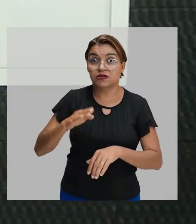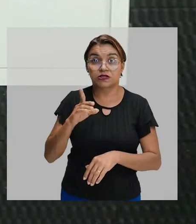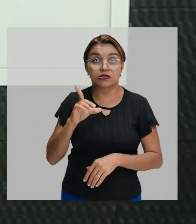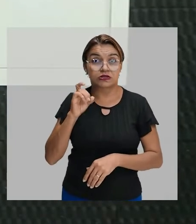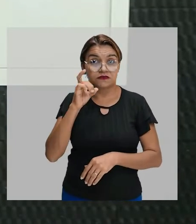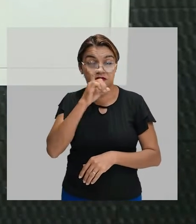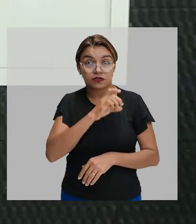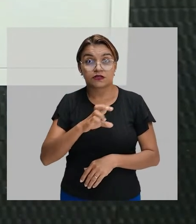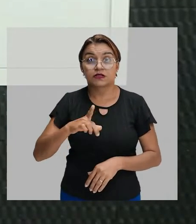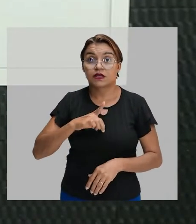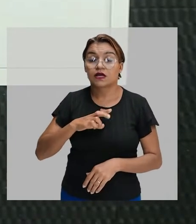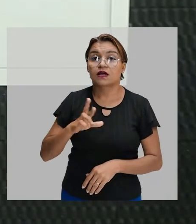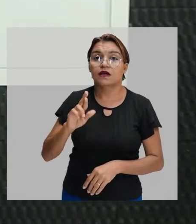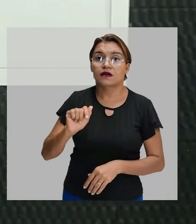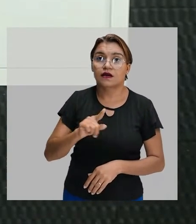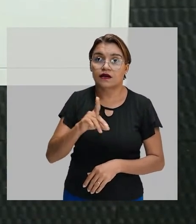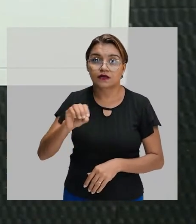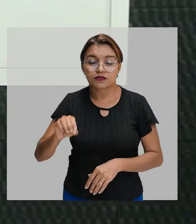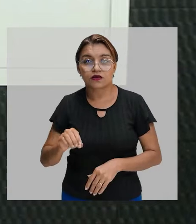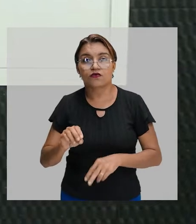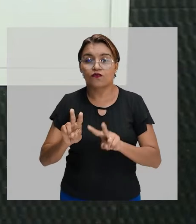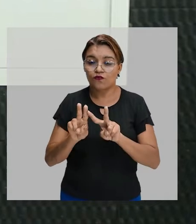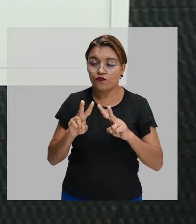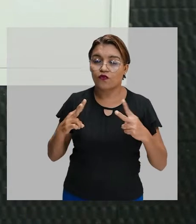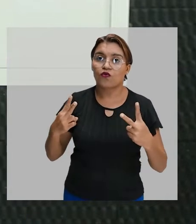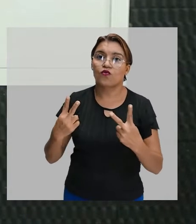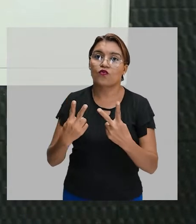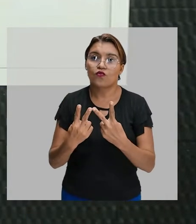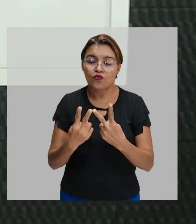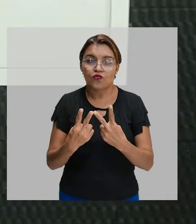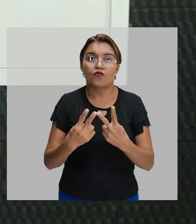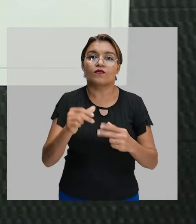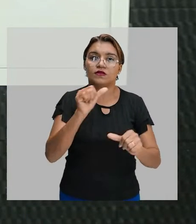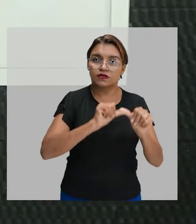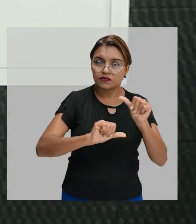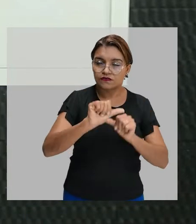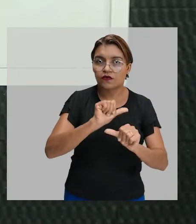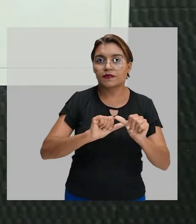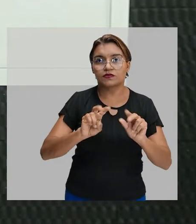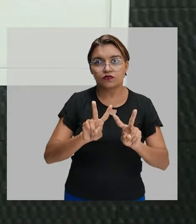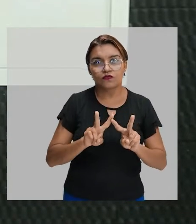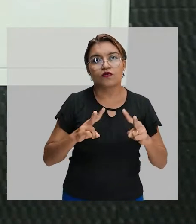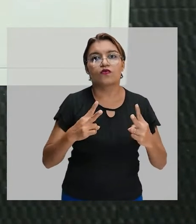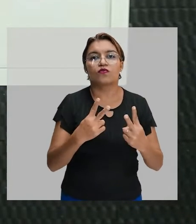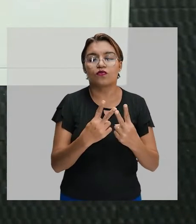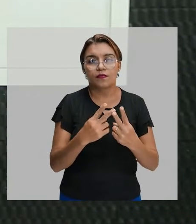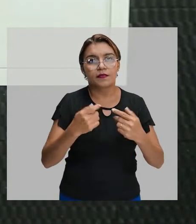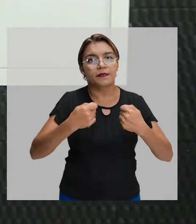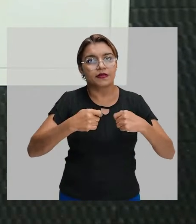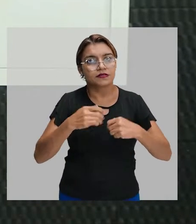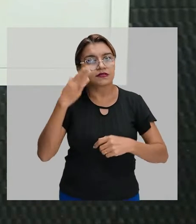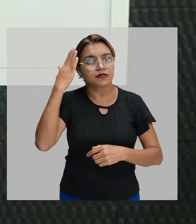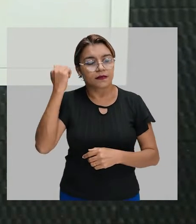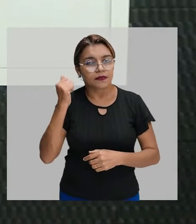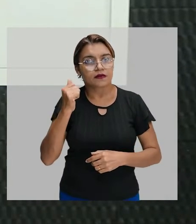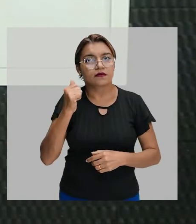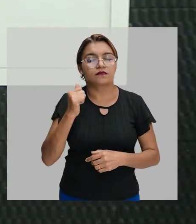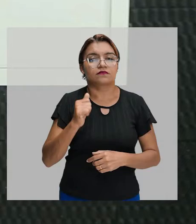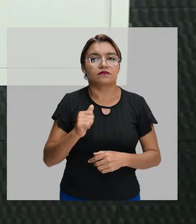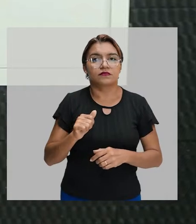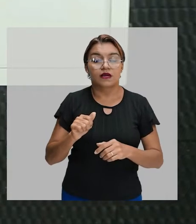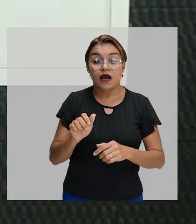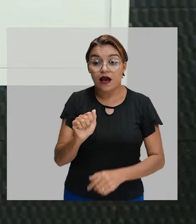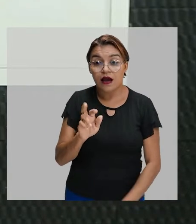de razão envolvendo volume transformação de unidade de volume isso tem que saber transformação de